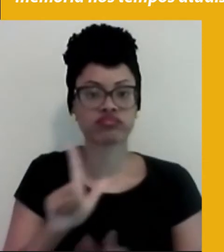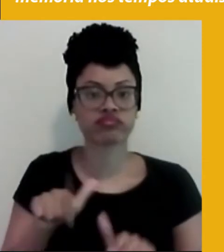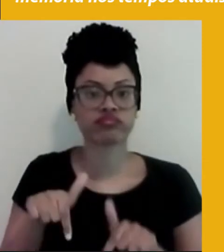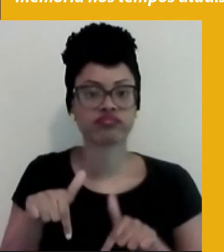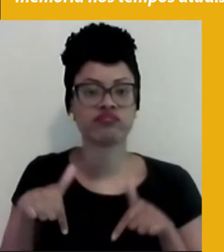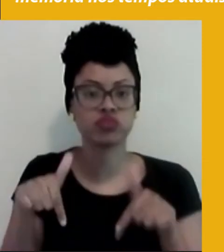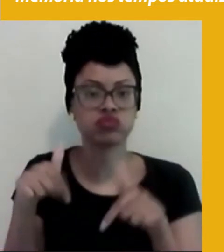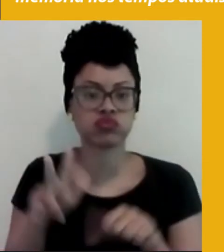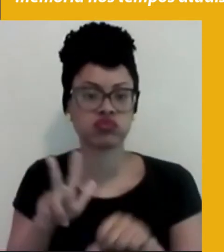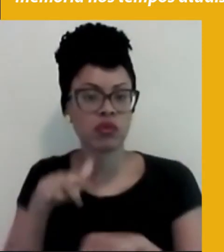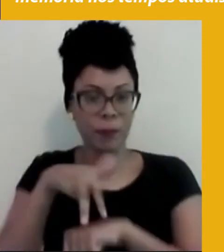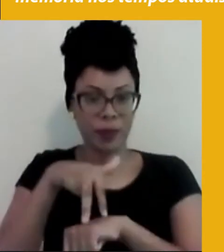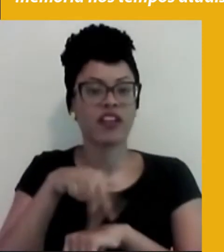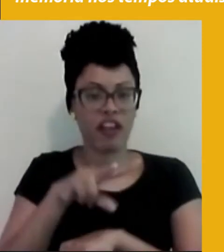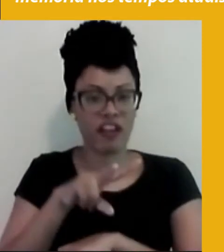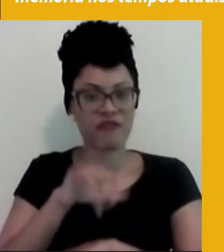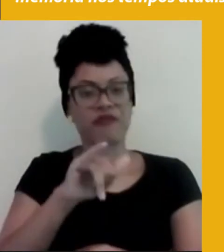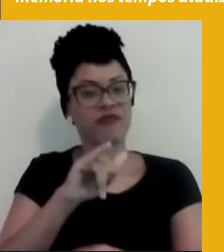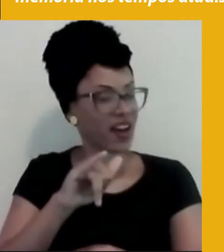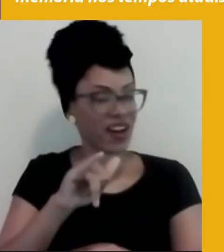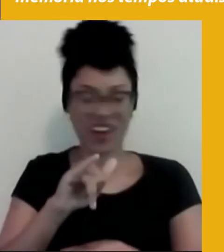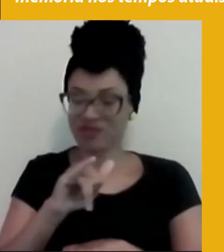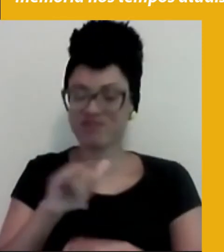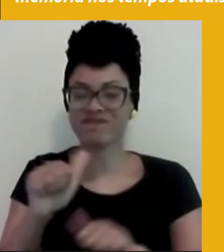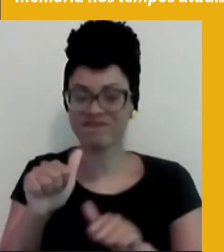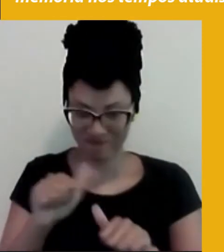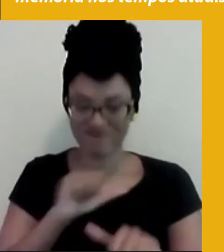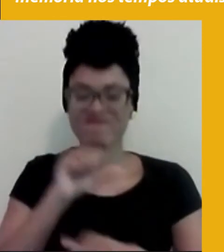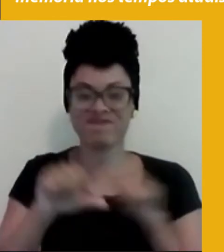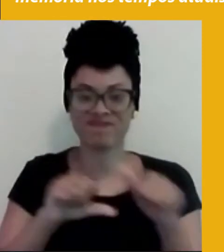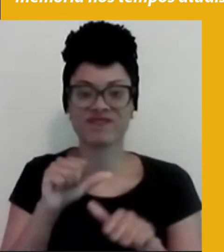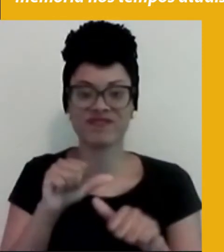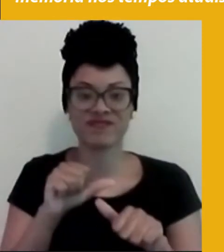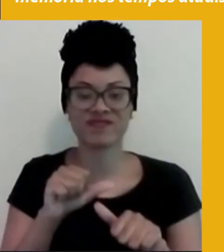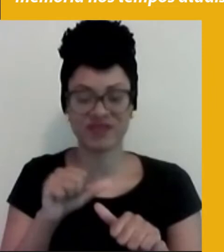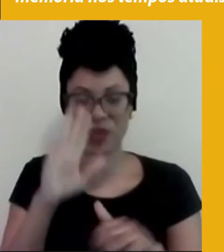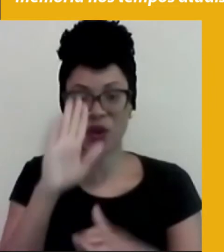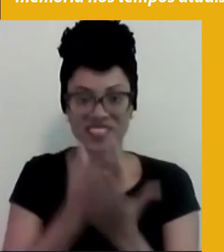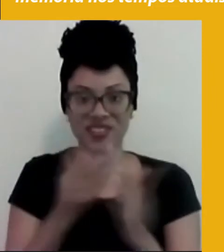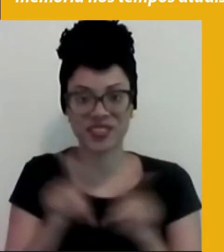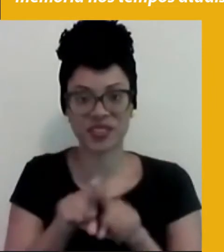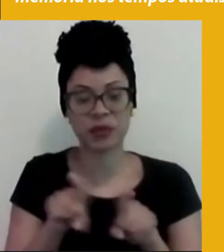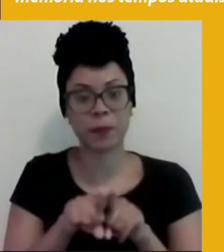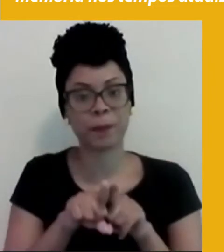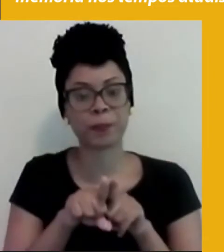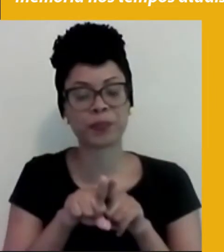vai dar tudo certo. Uau. Mas eu queria deixar a gente